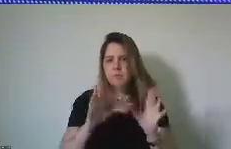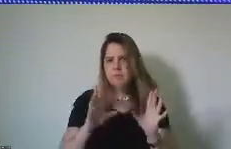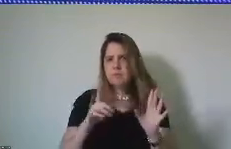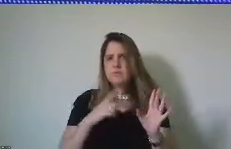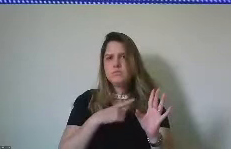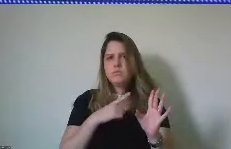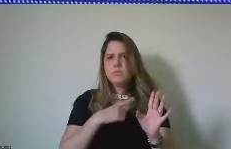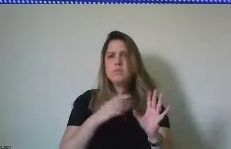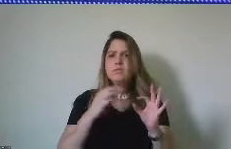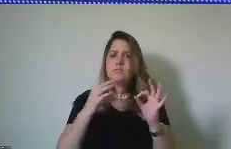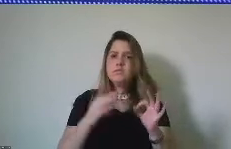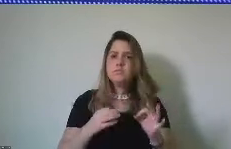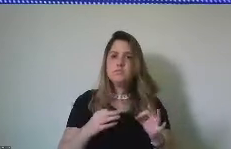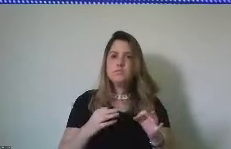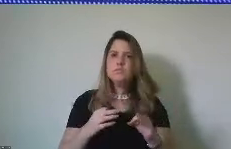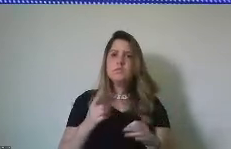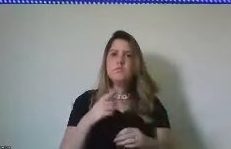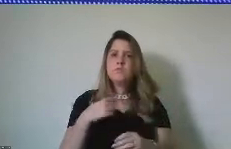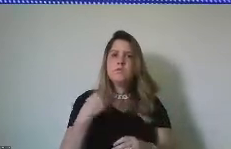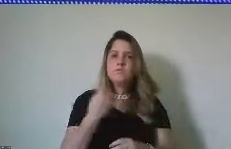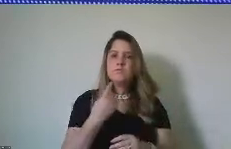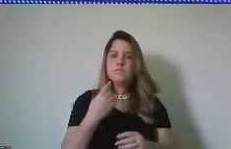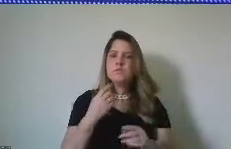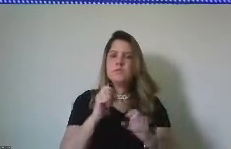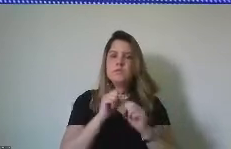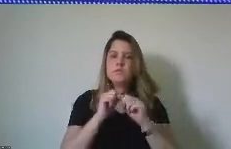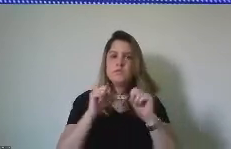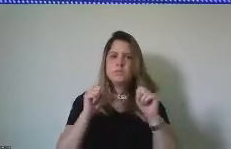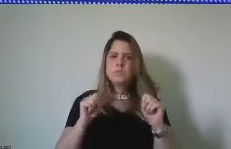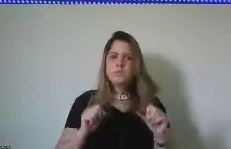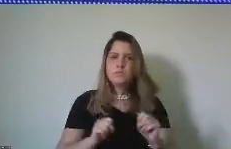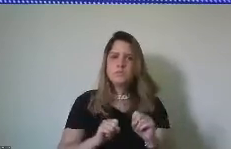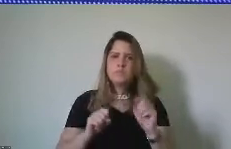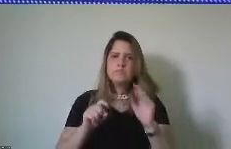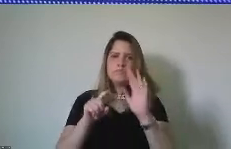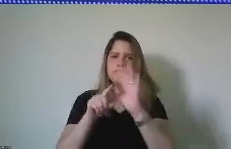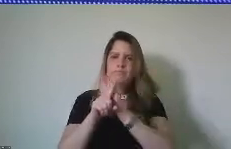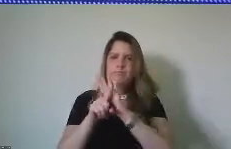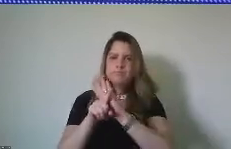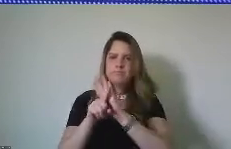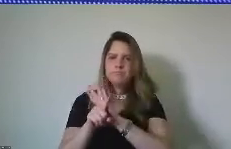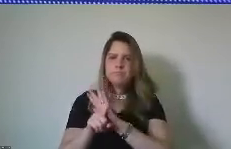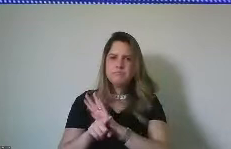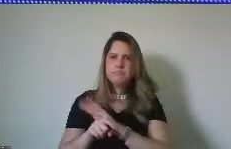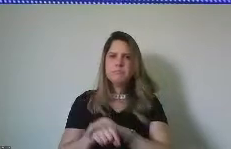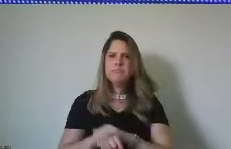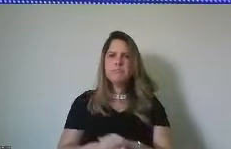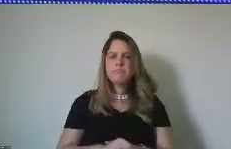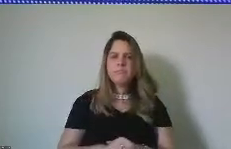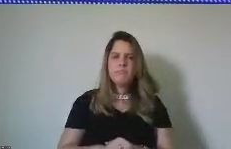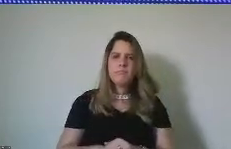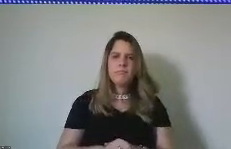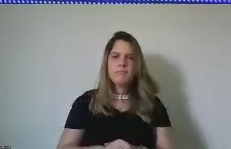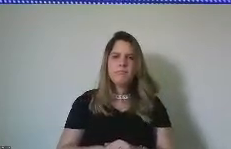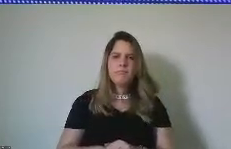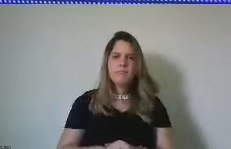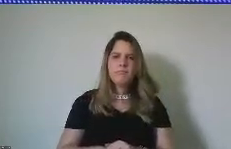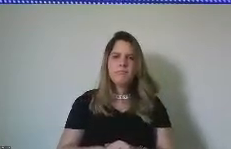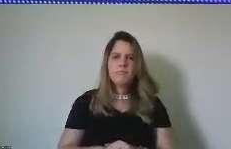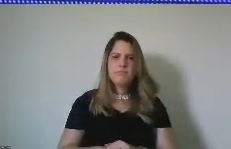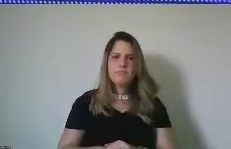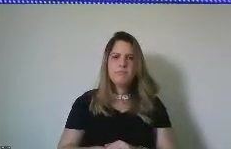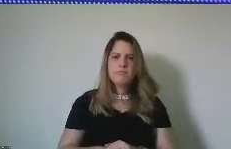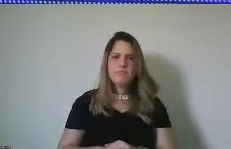distribuída entre o sussuário do sistema né para terceira geração parte o consumo então a gente